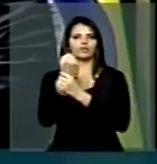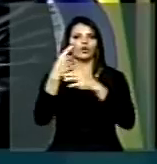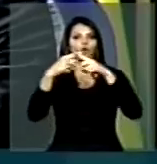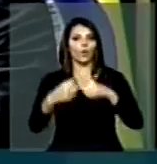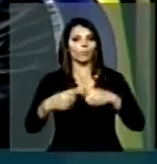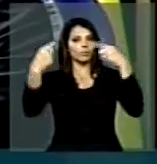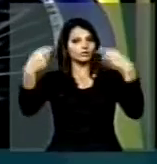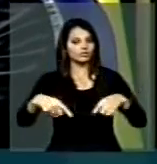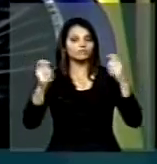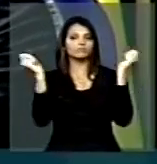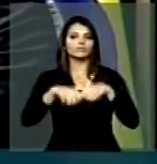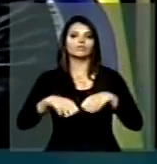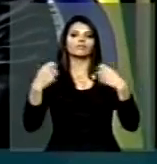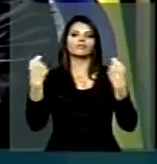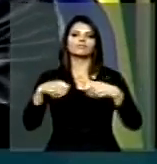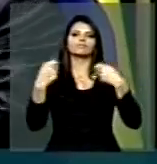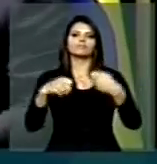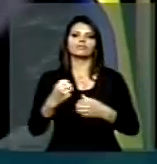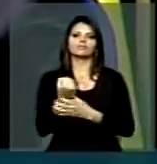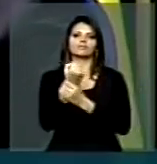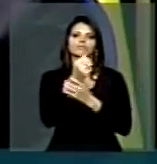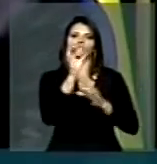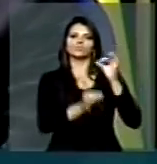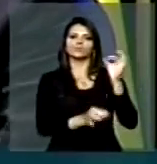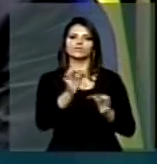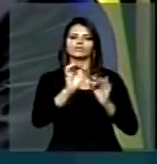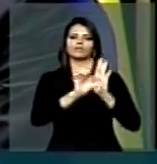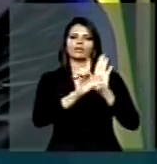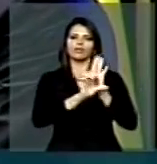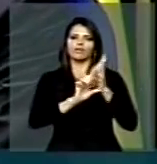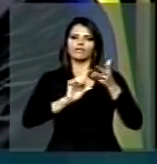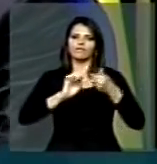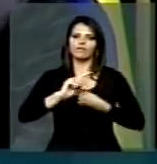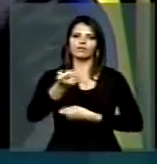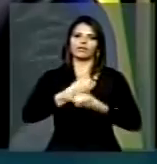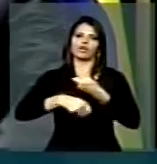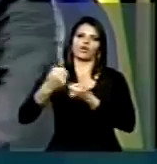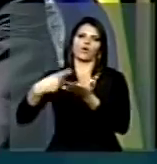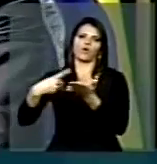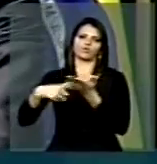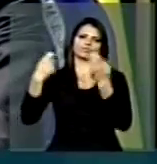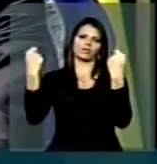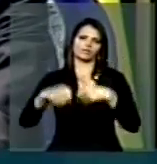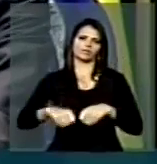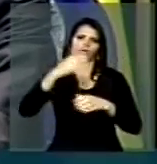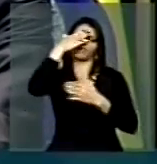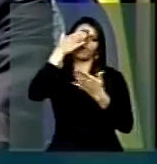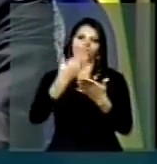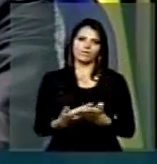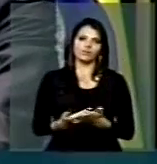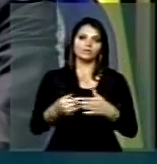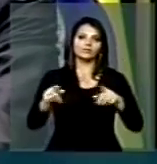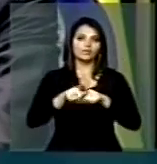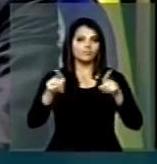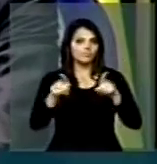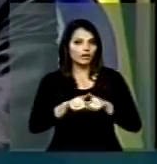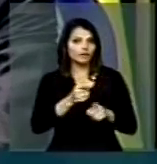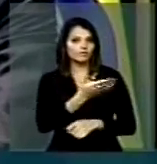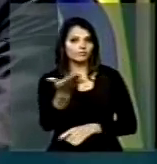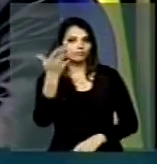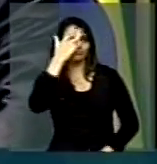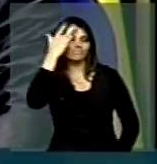competição, garantindo a necessária segurança jurídica para a realização de negócios. O país, senhoras e senhores,